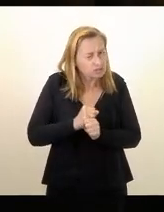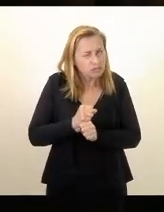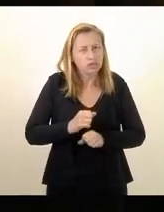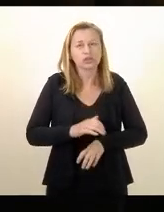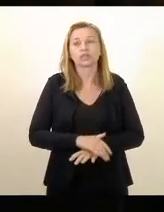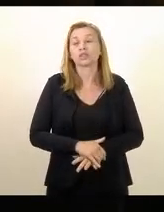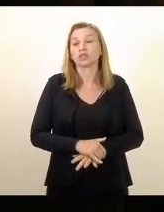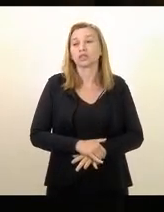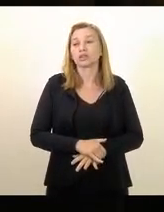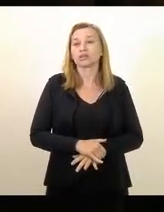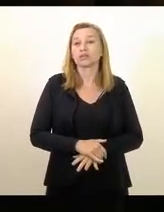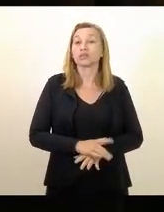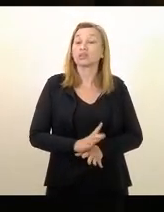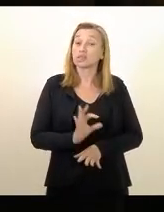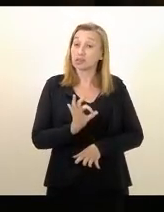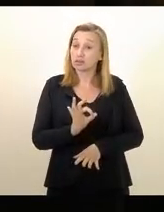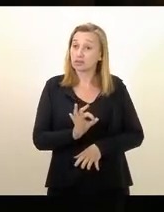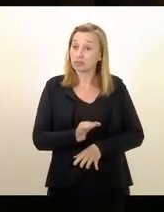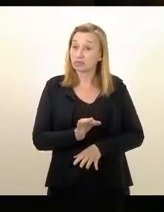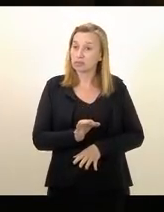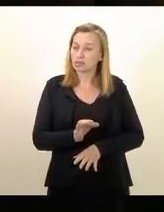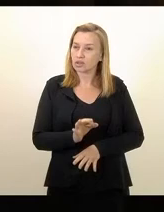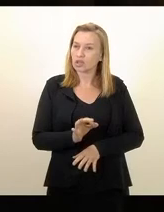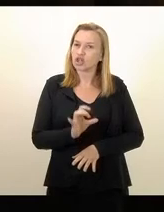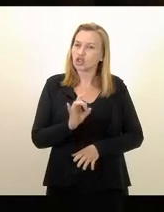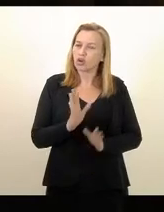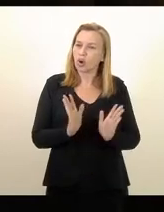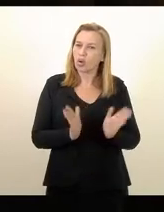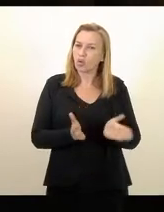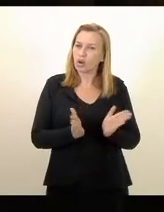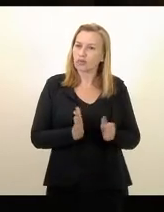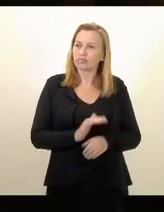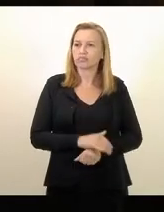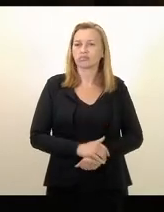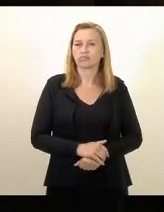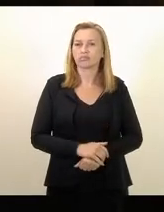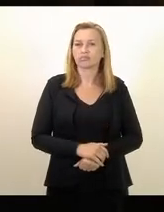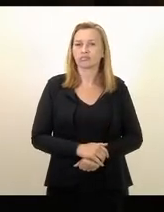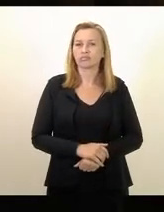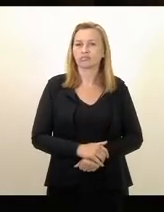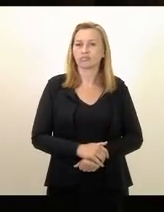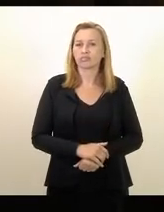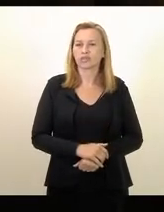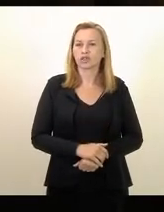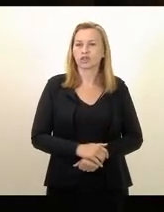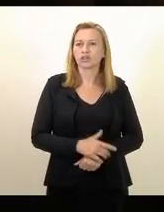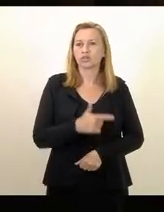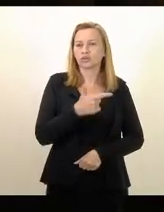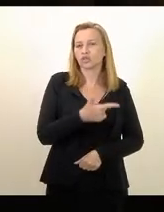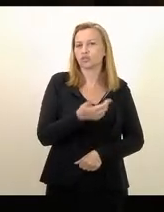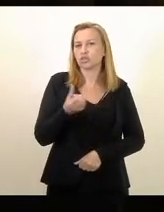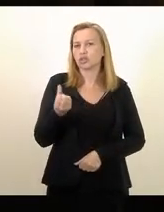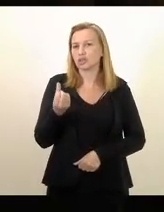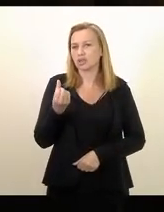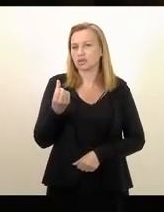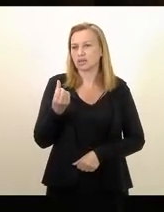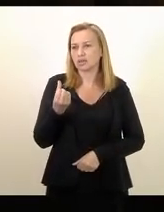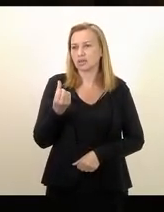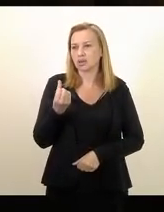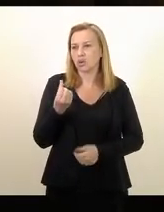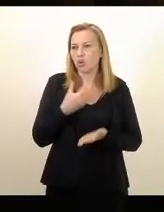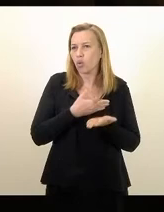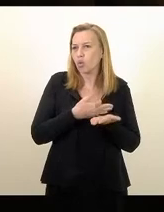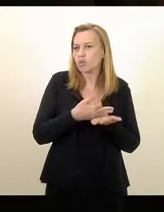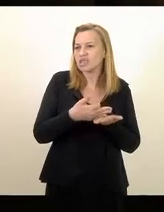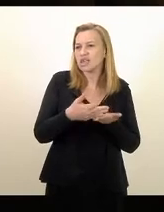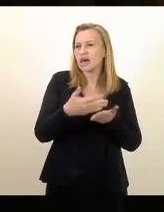para afinal de contas apenas agora em 2016 começar